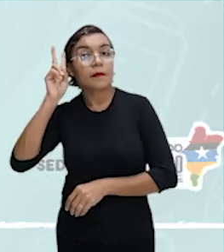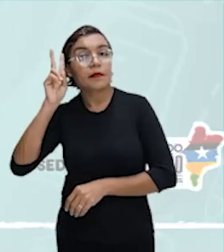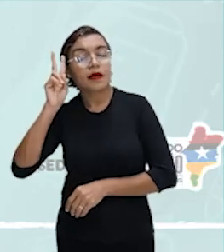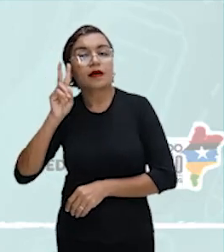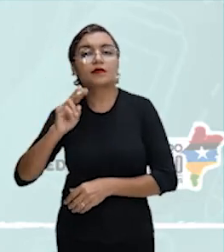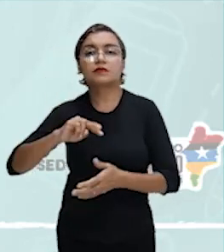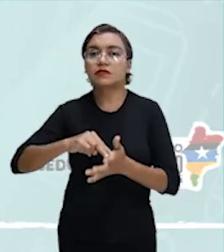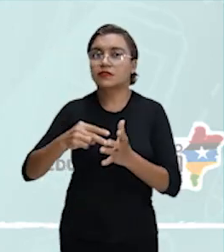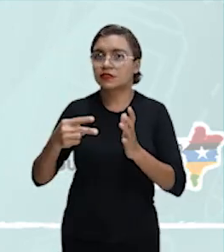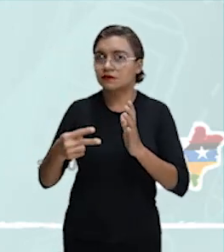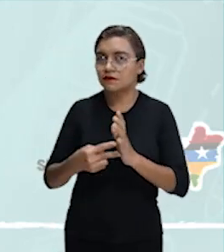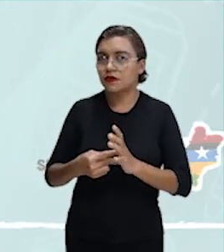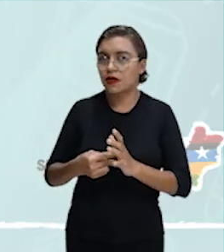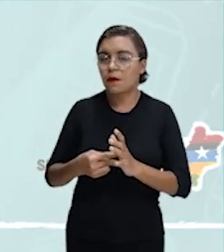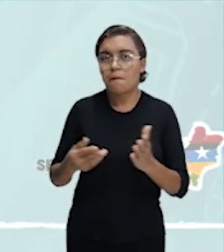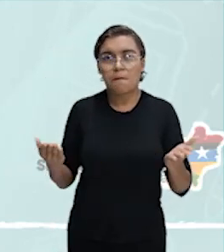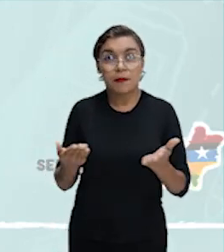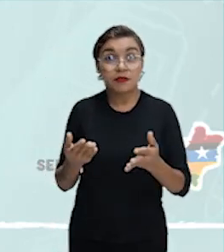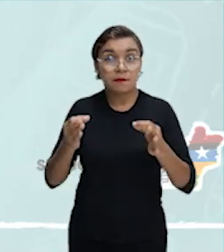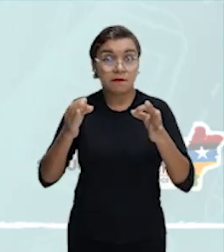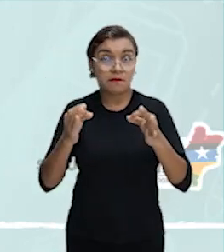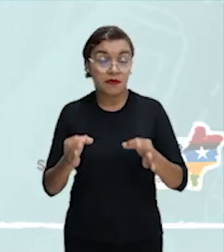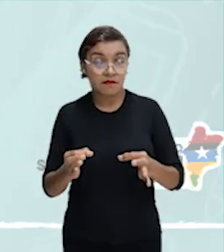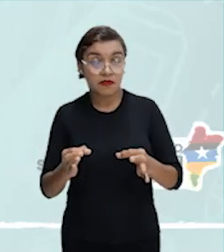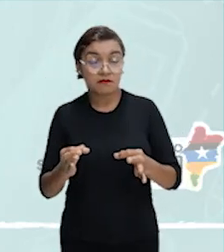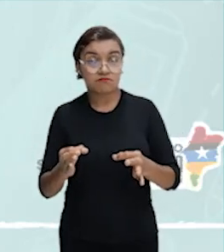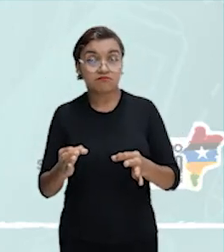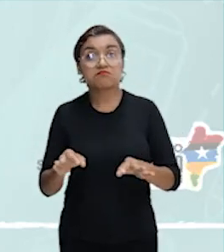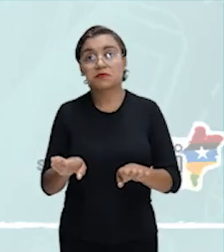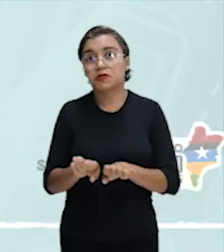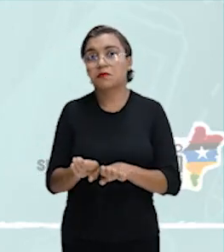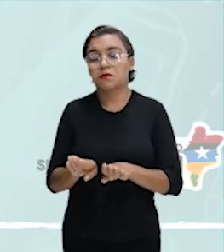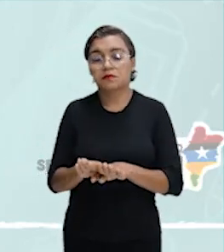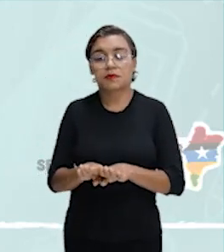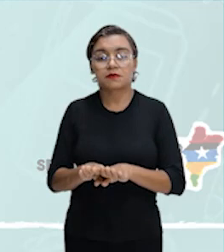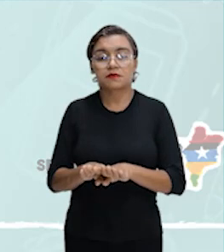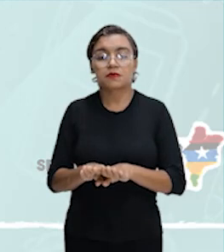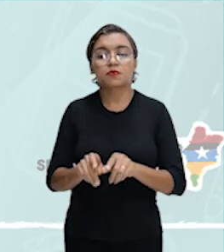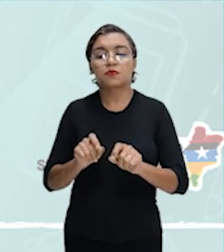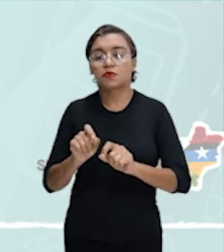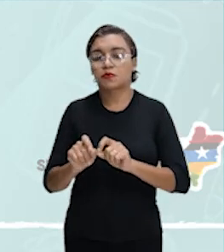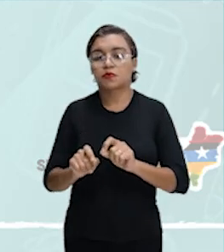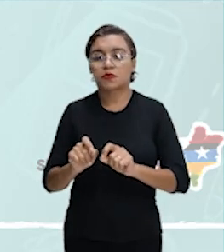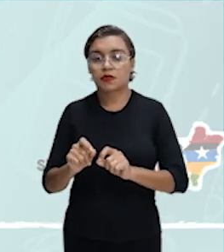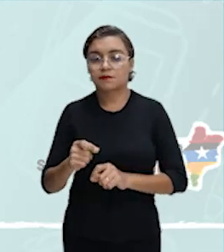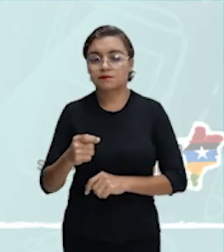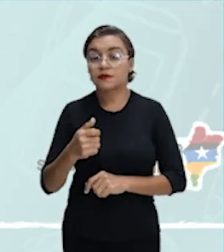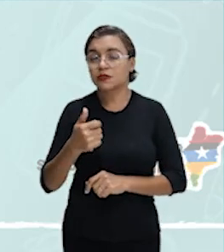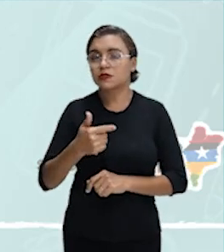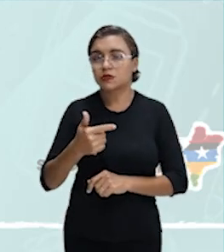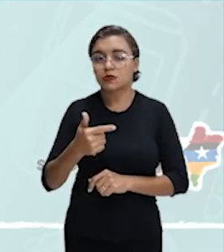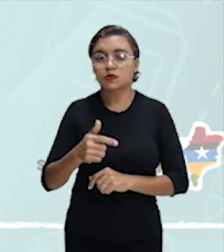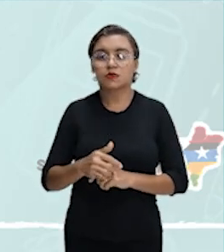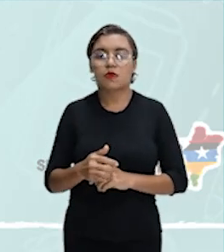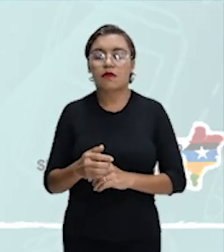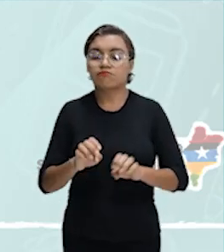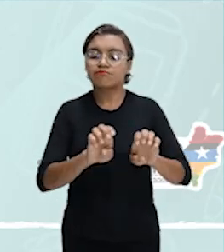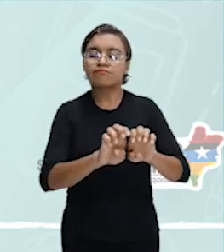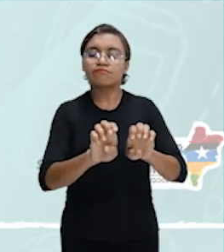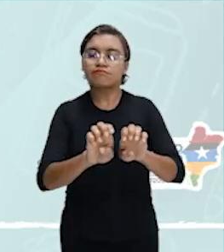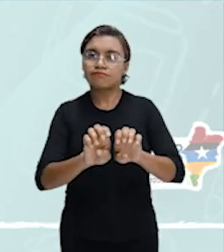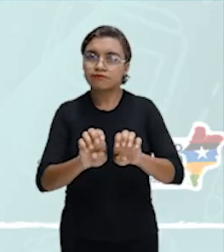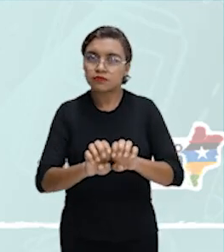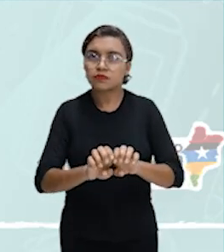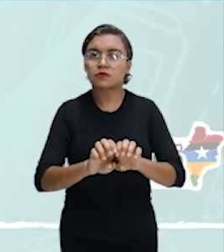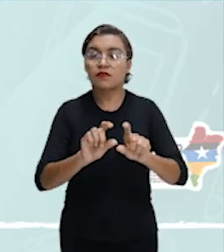esse presente perfeito, considerando uma forma verbal da língua inglesa. Vamos analisar a estrutura das sentenças. Então, como é que